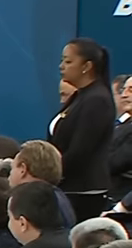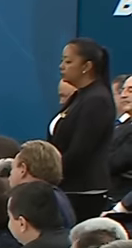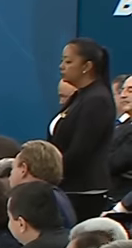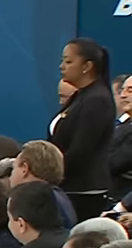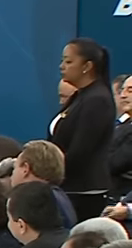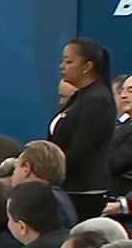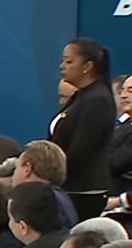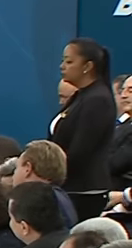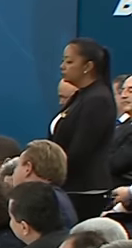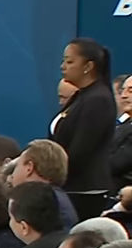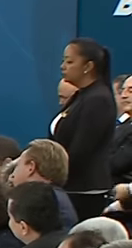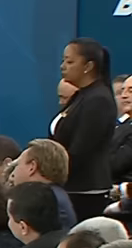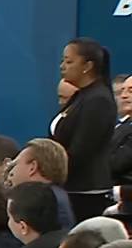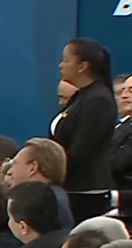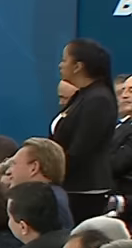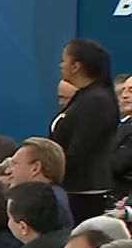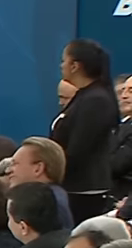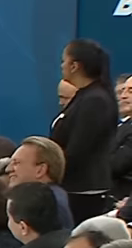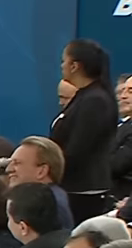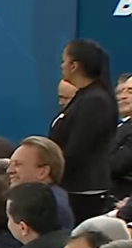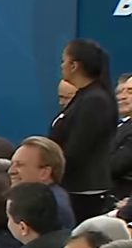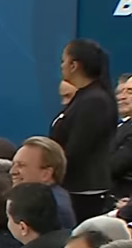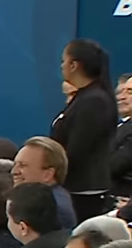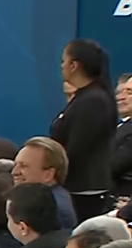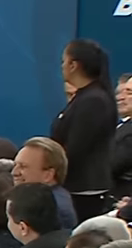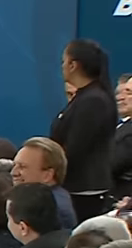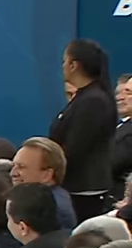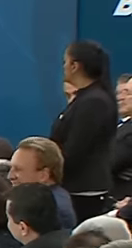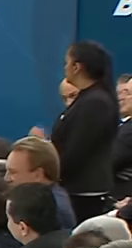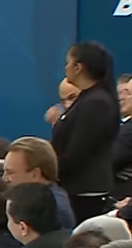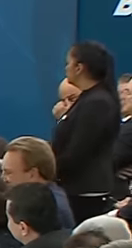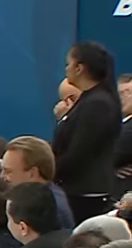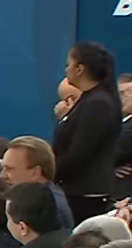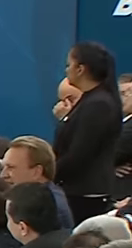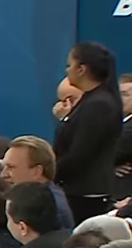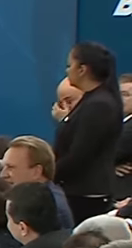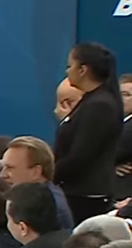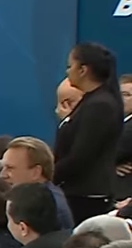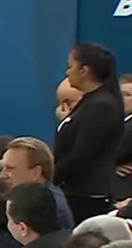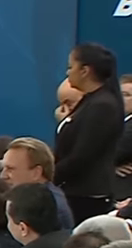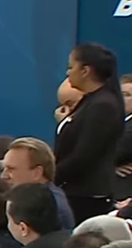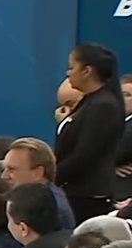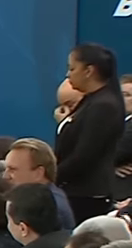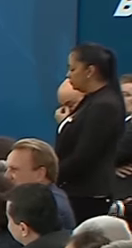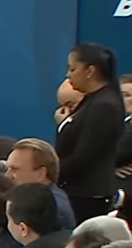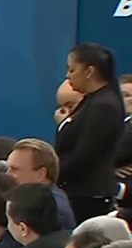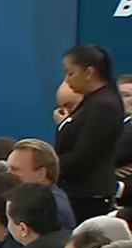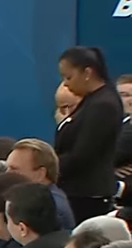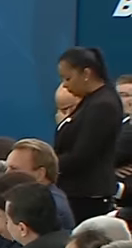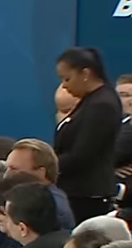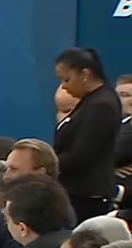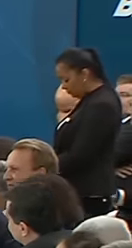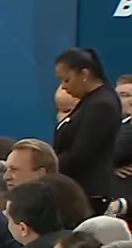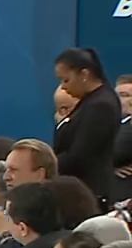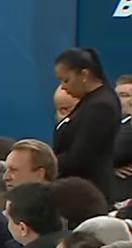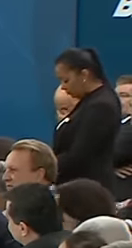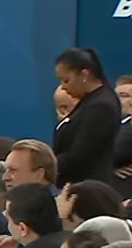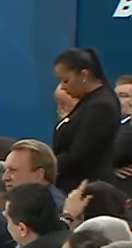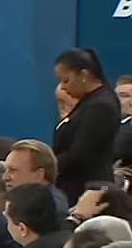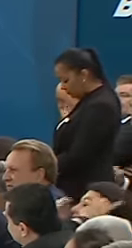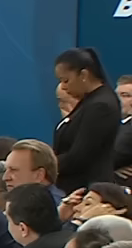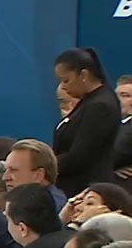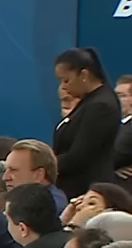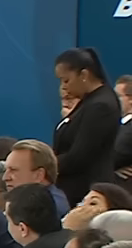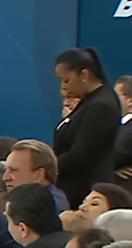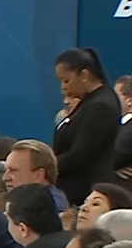das palavras dela. É que toda a travessia que estamos fazendo é exatamente para chegar nesse ponto